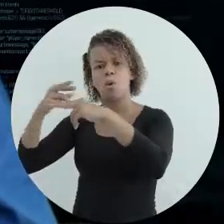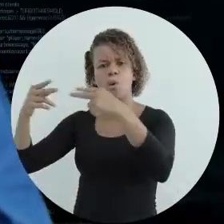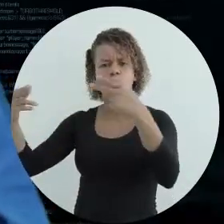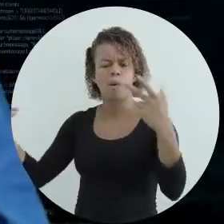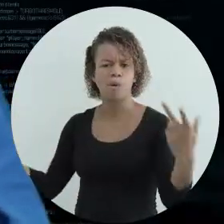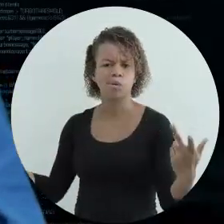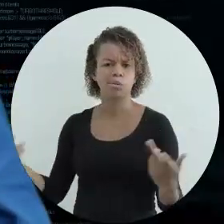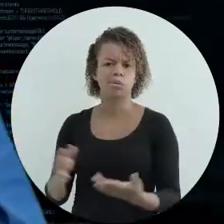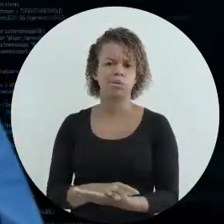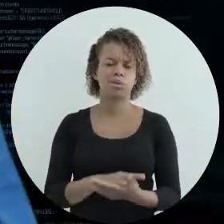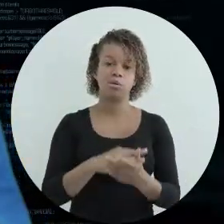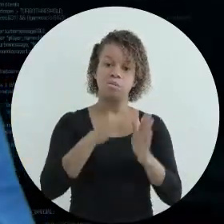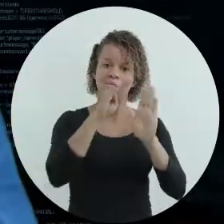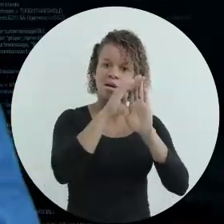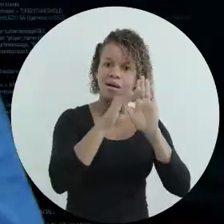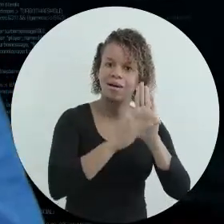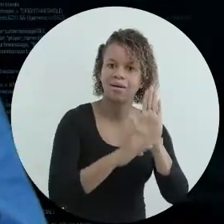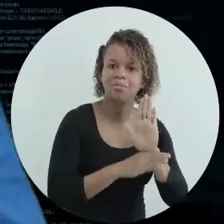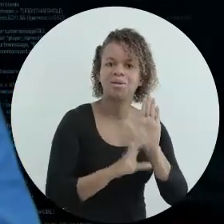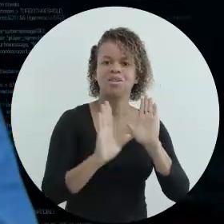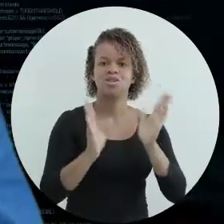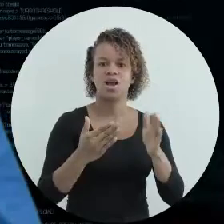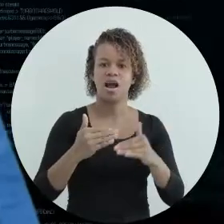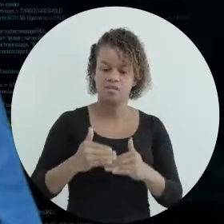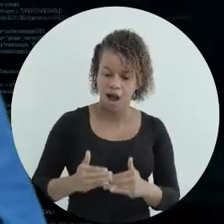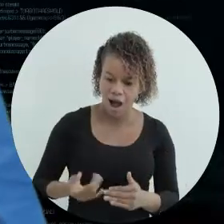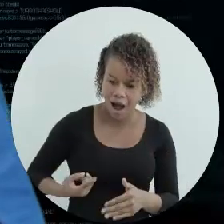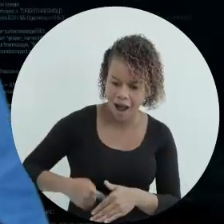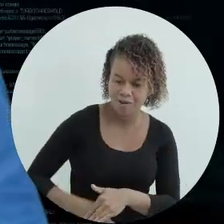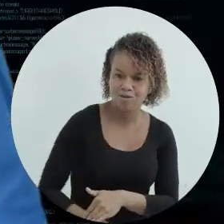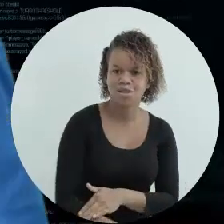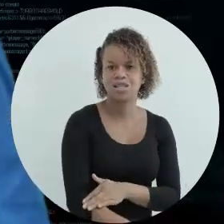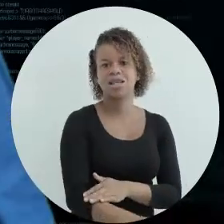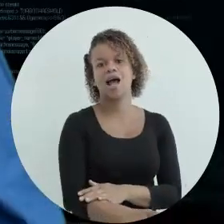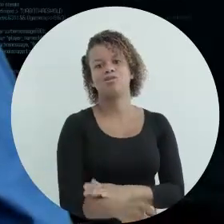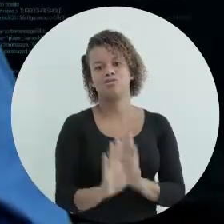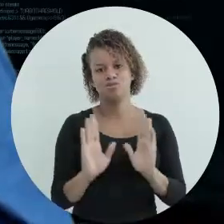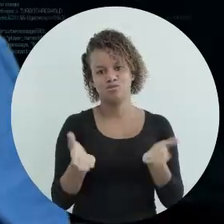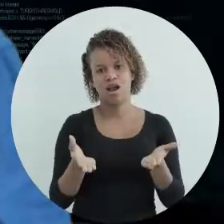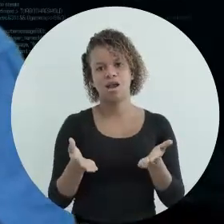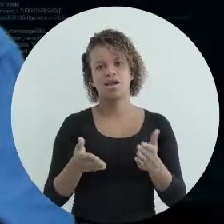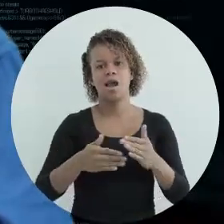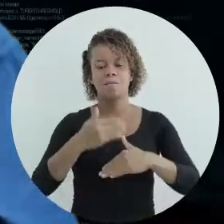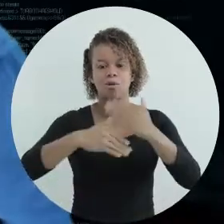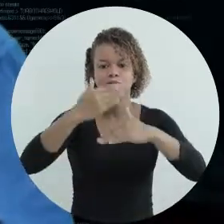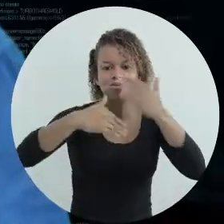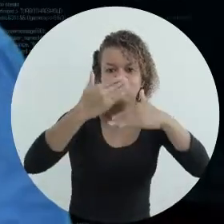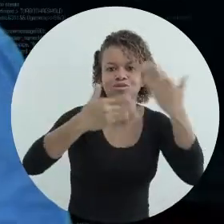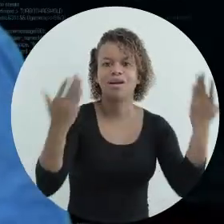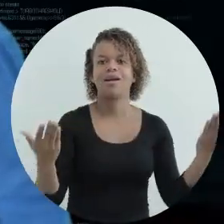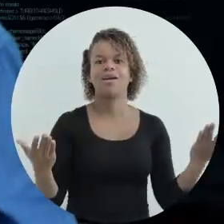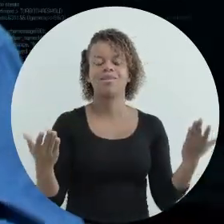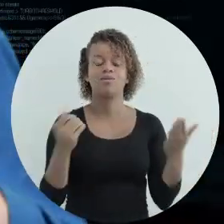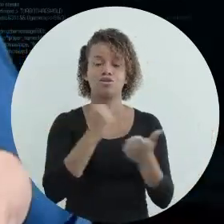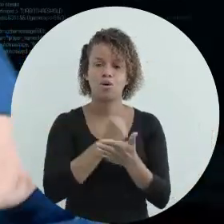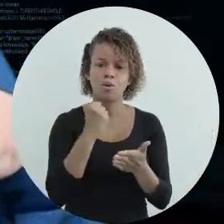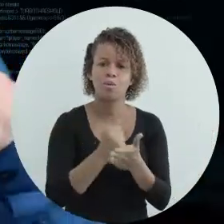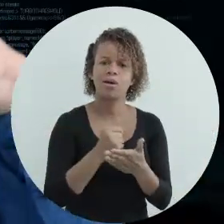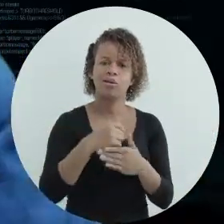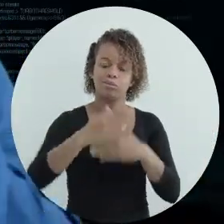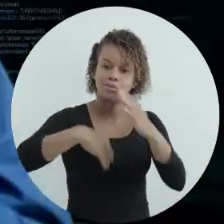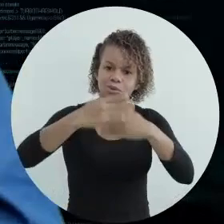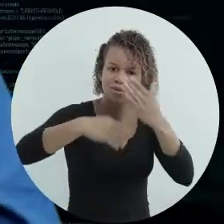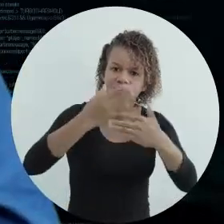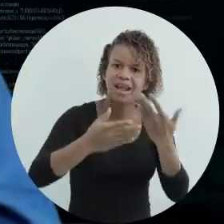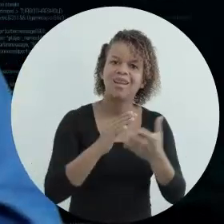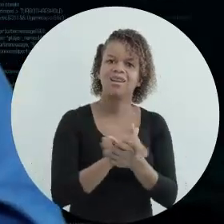programas que são mais avançados, que são baseados em produtividade. Esses documentos baseados em produtividade, eles não